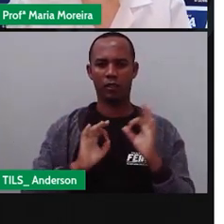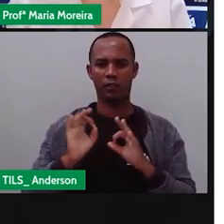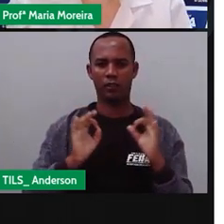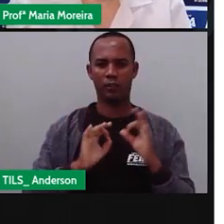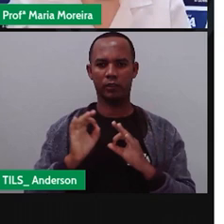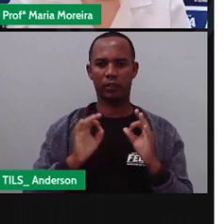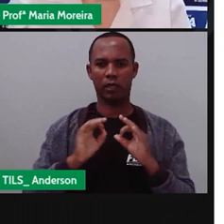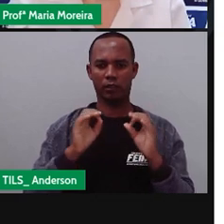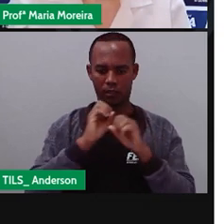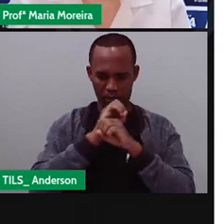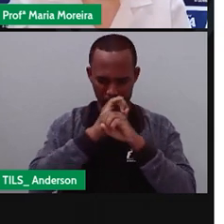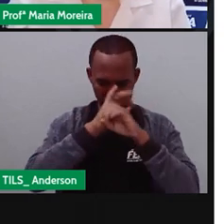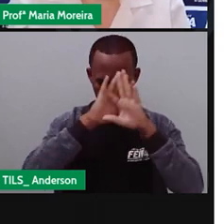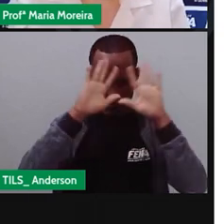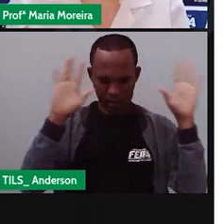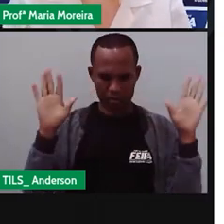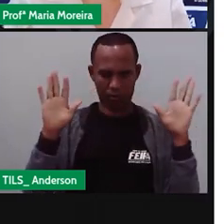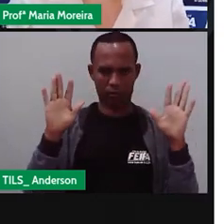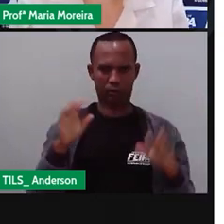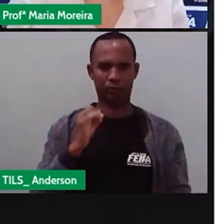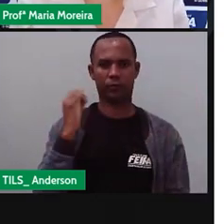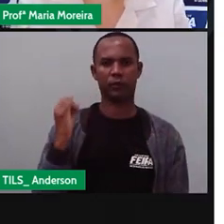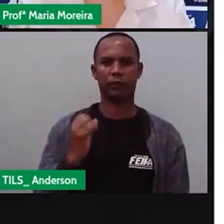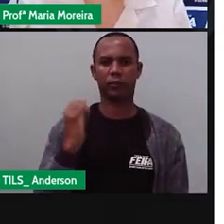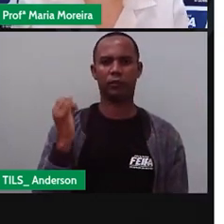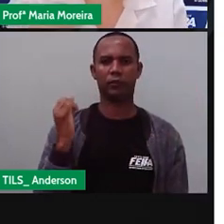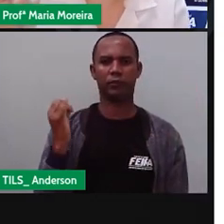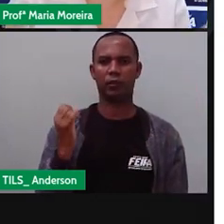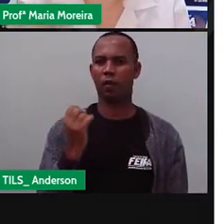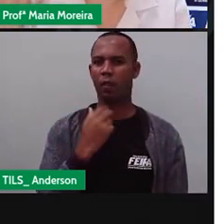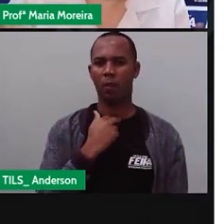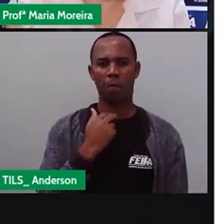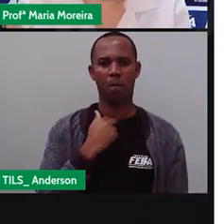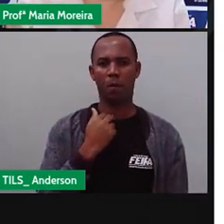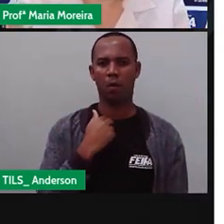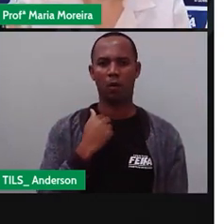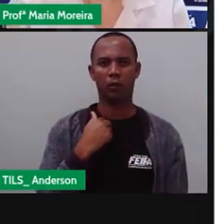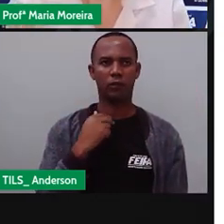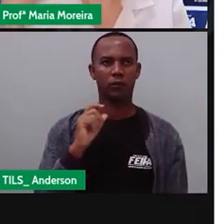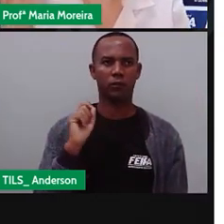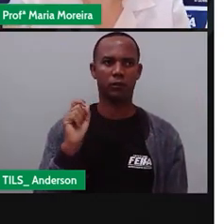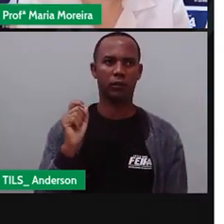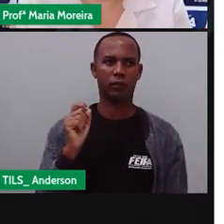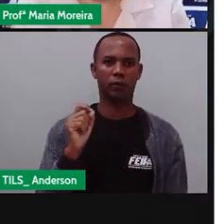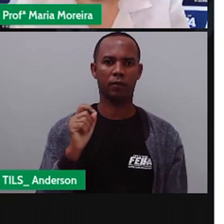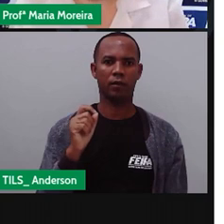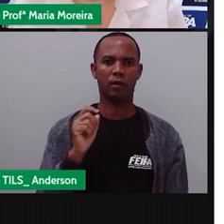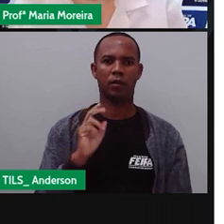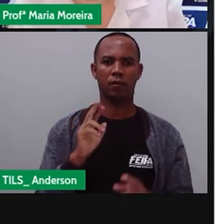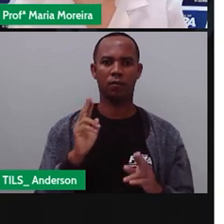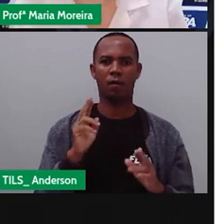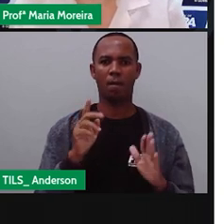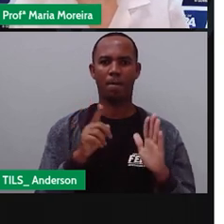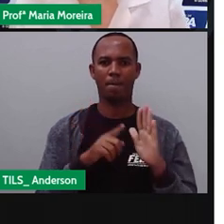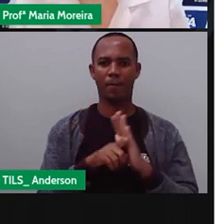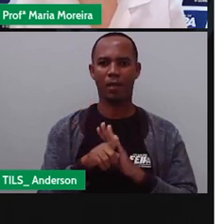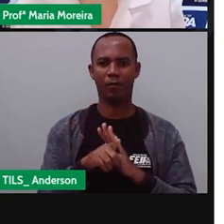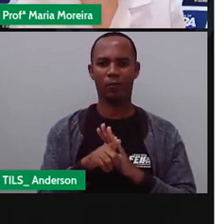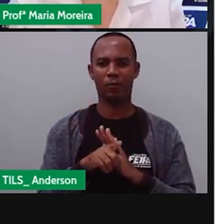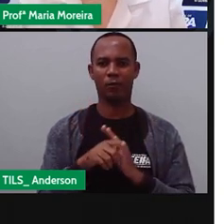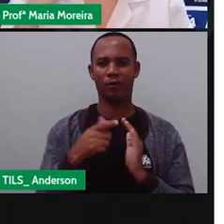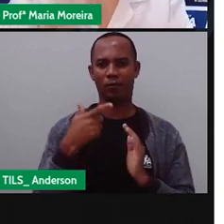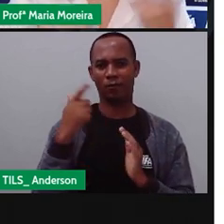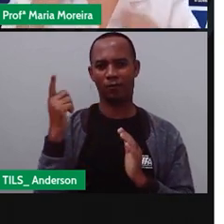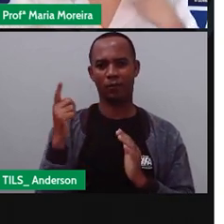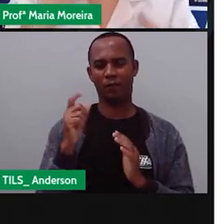forma clara. Não é isso? Foi o que a Pró acabou de dizer. Eu não posso. Lembra da pergunta que eu fiz para a Samara na outra aula?